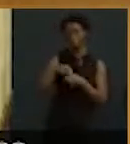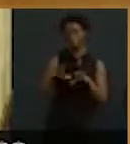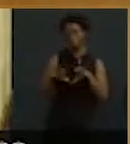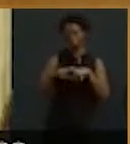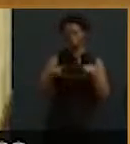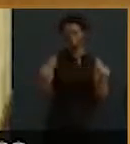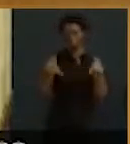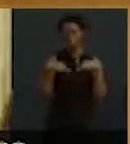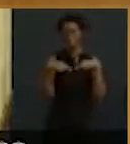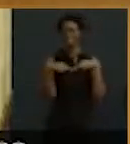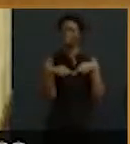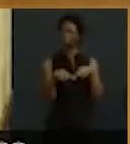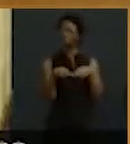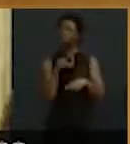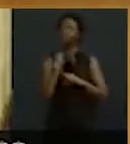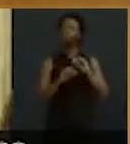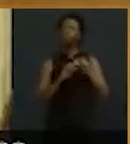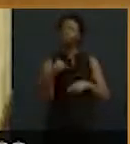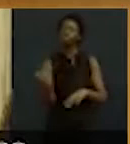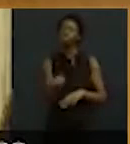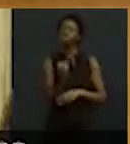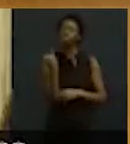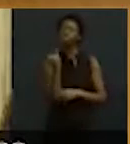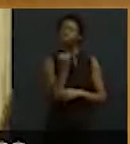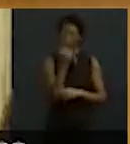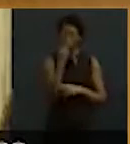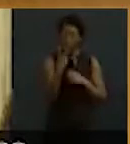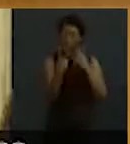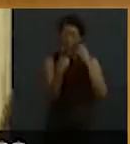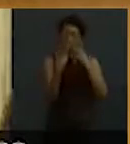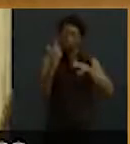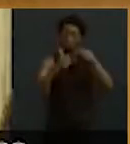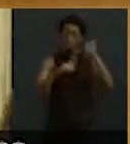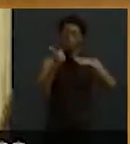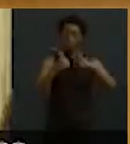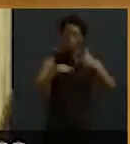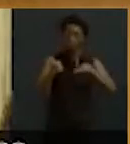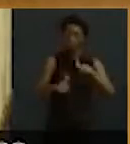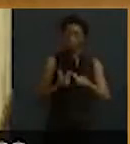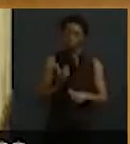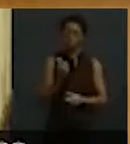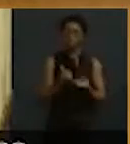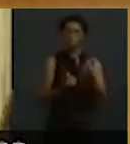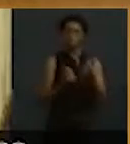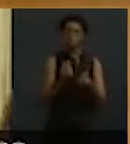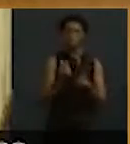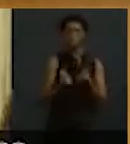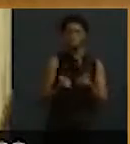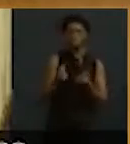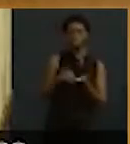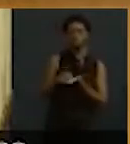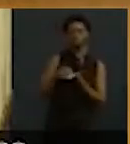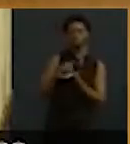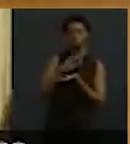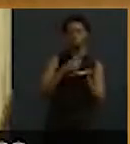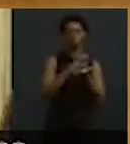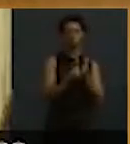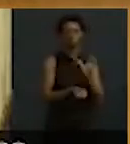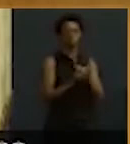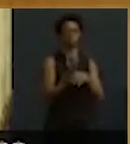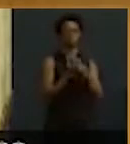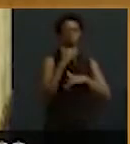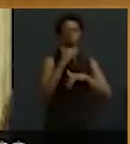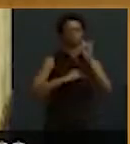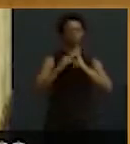função consolidar todas as análises de superfaturamento, gerando informações importantes